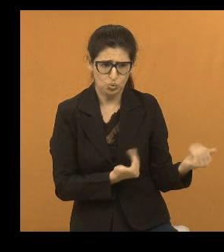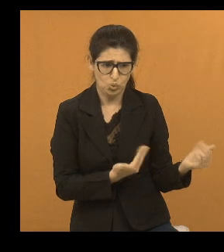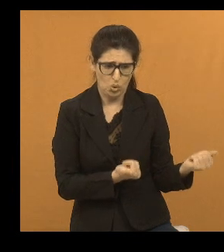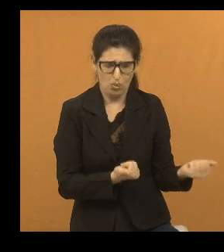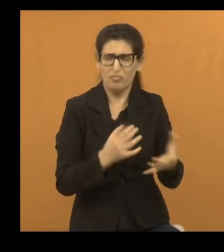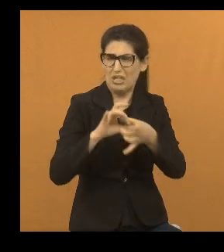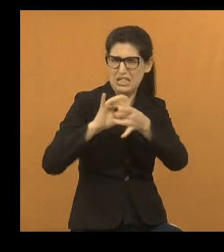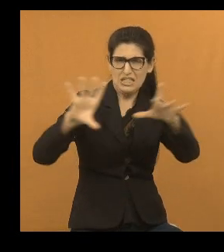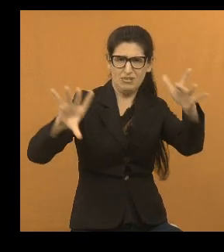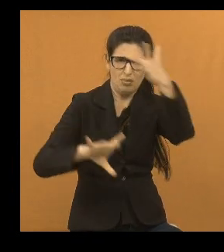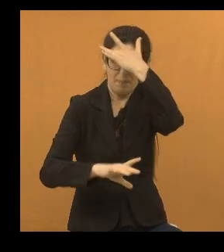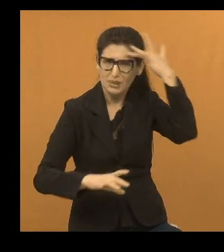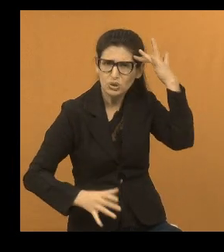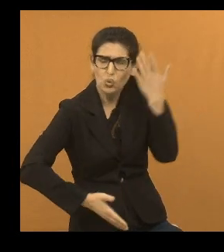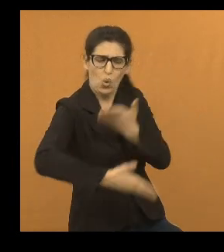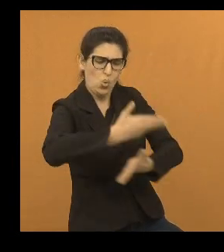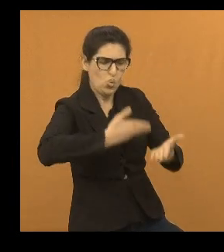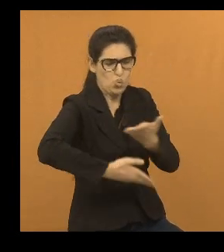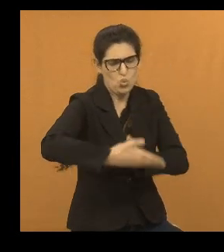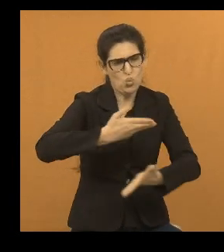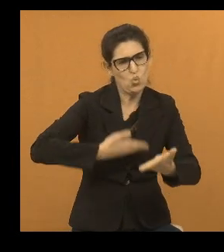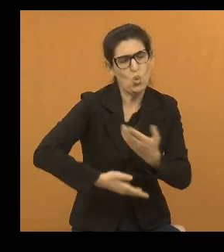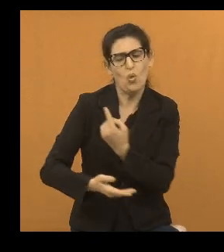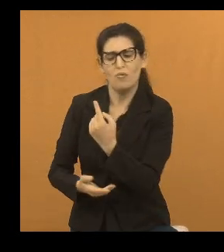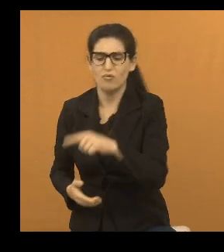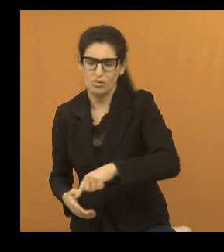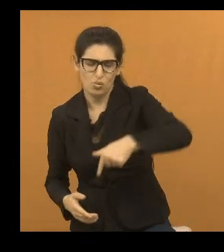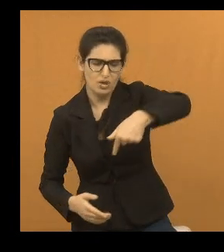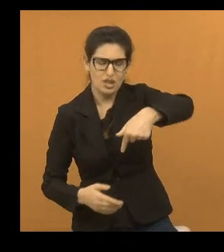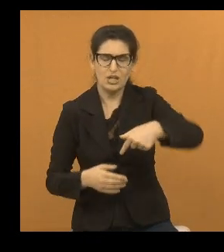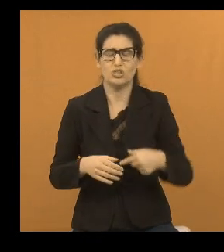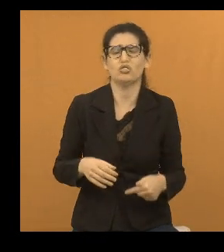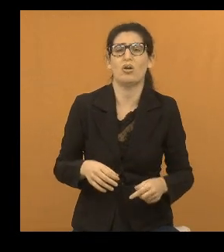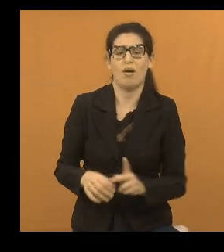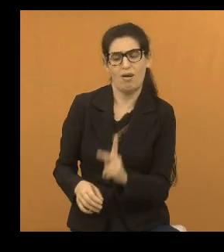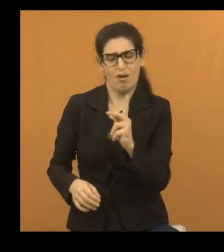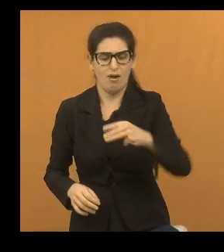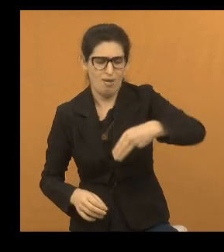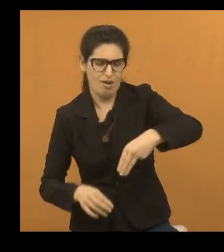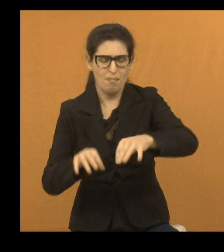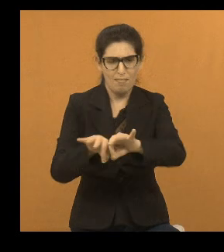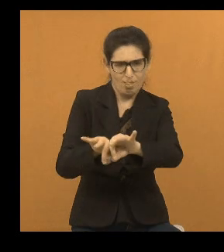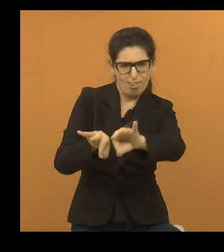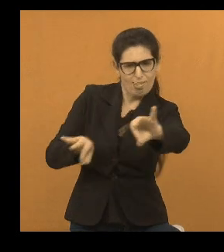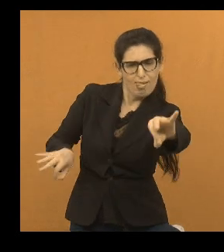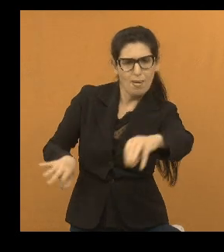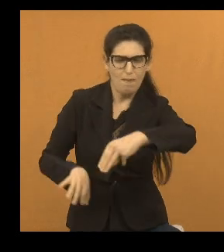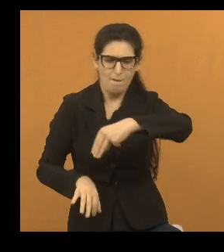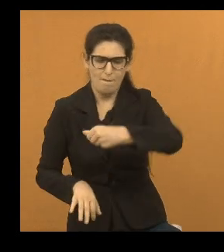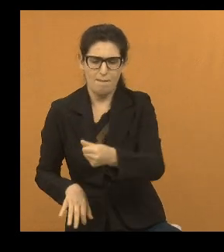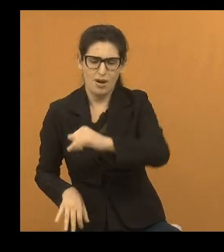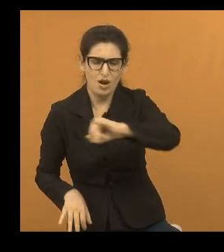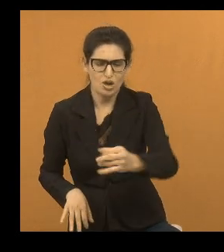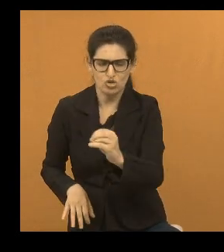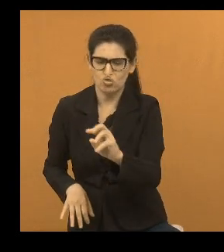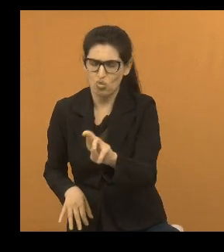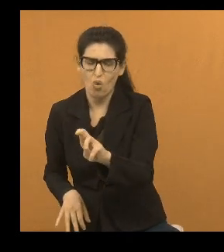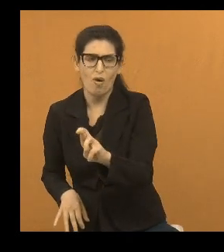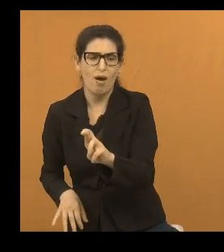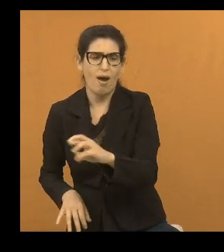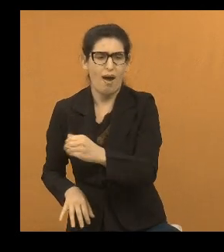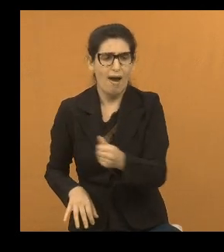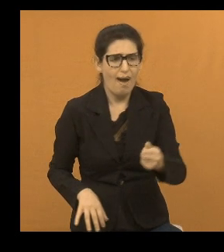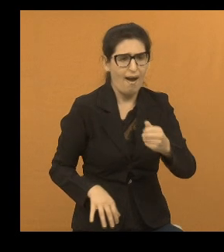a socialização, com 1,7 quilômetros na Avenida Major Acácio. A outra